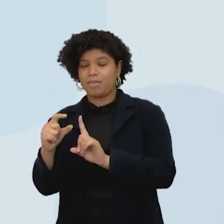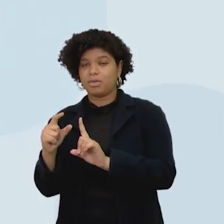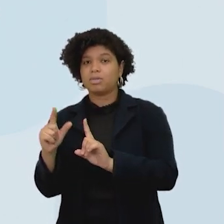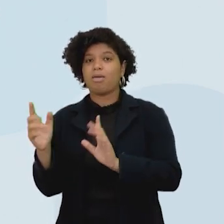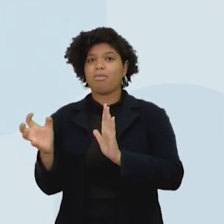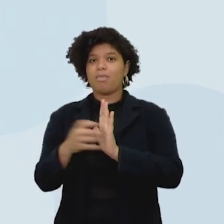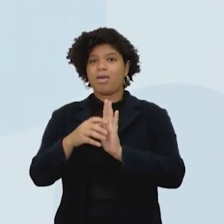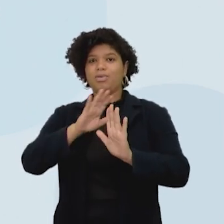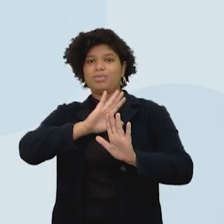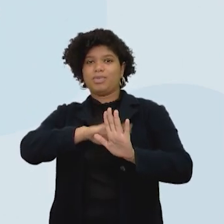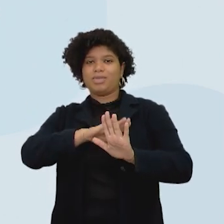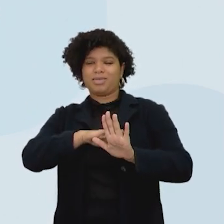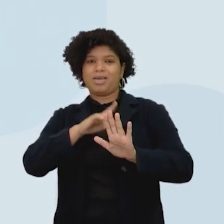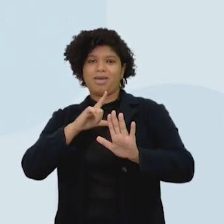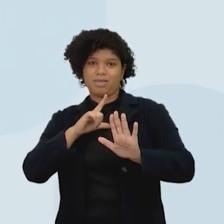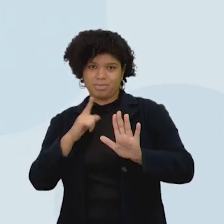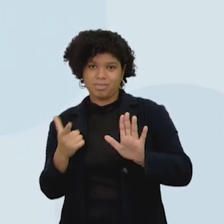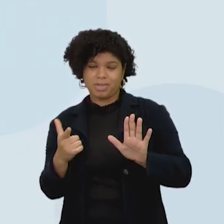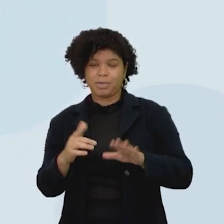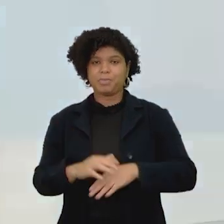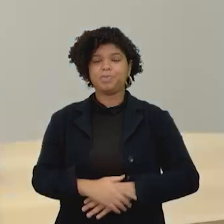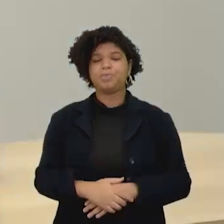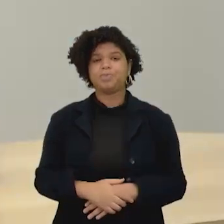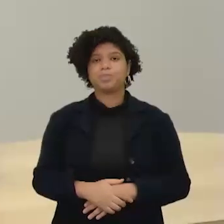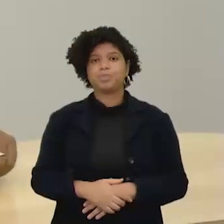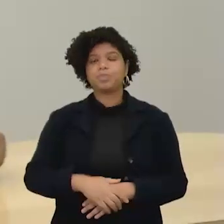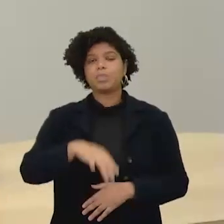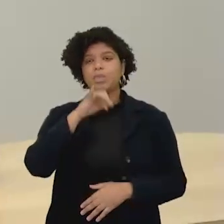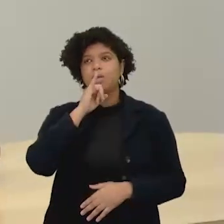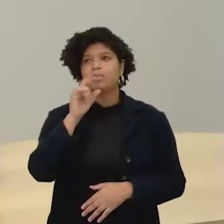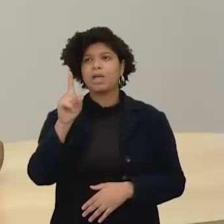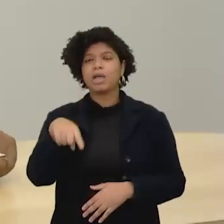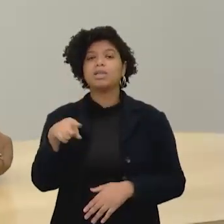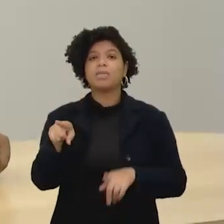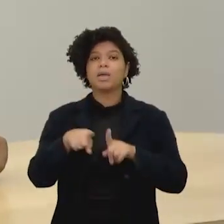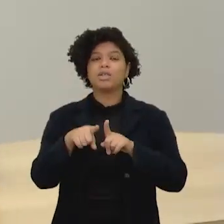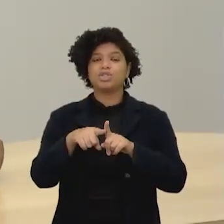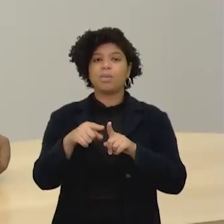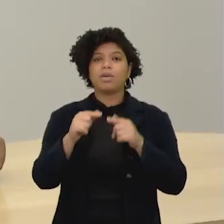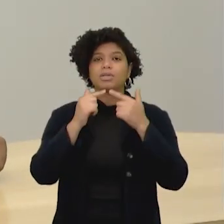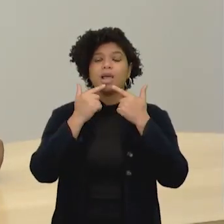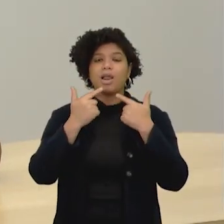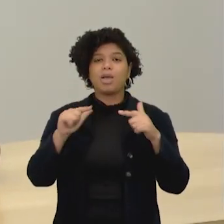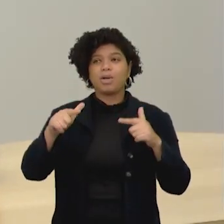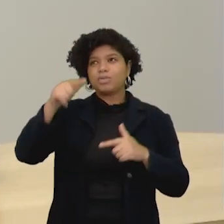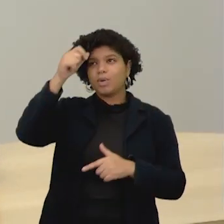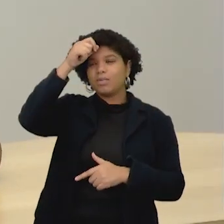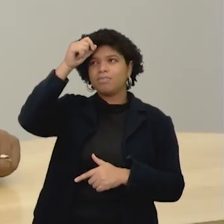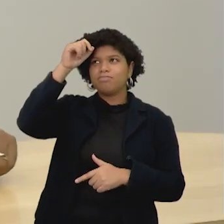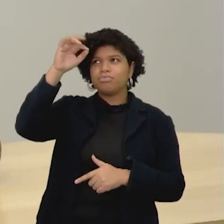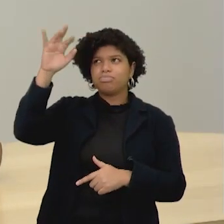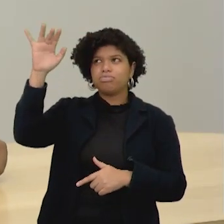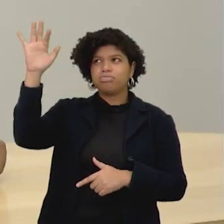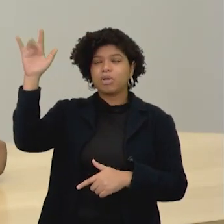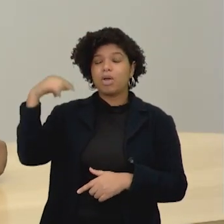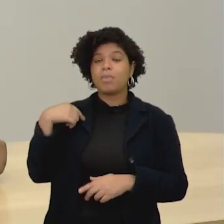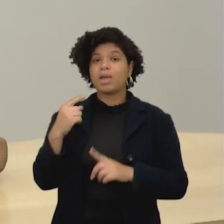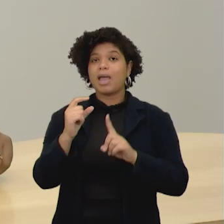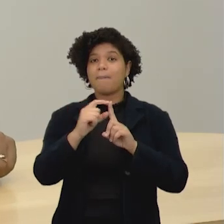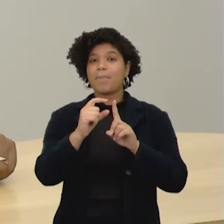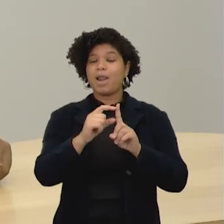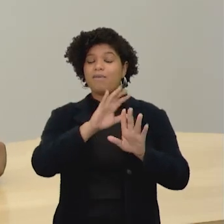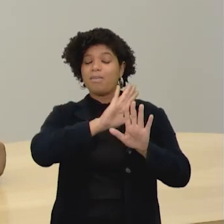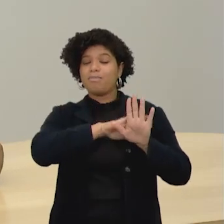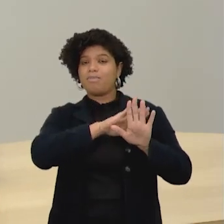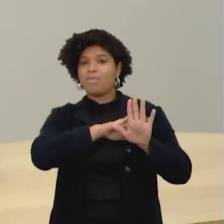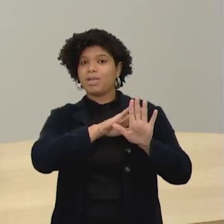sentido figurado, né? Figura de pensamento, né, que a gente chamaria outra, é aquela que a palavra não traz o sentido